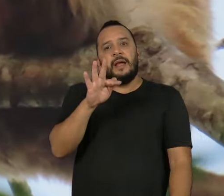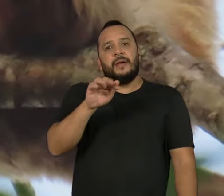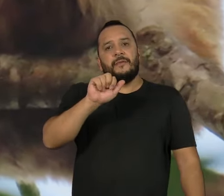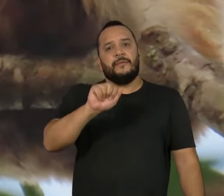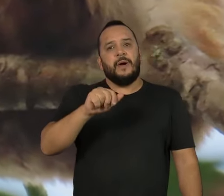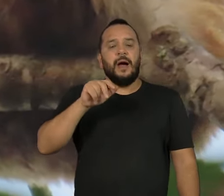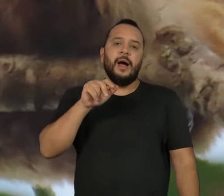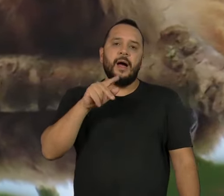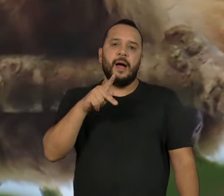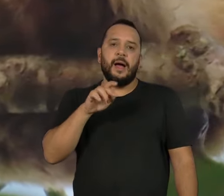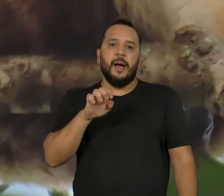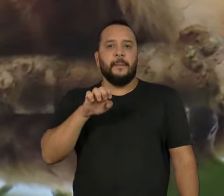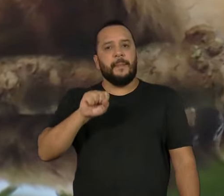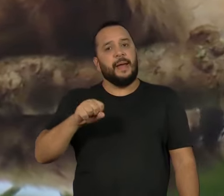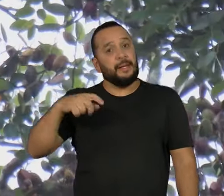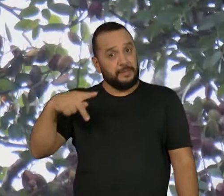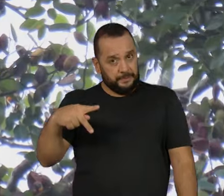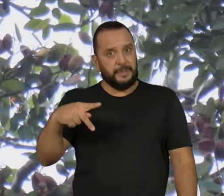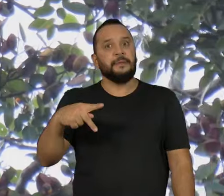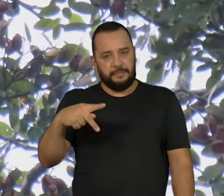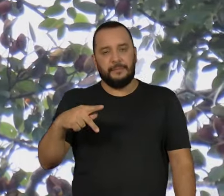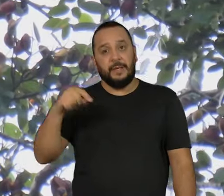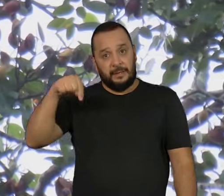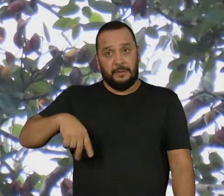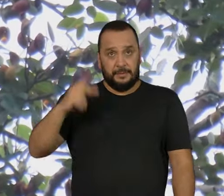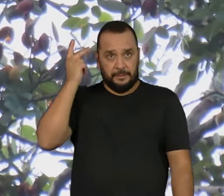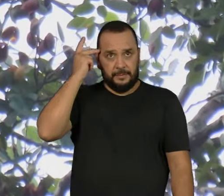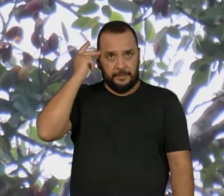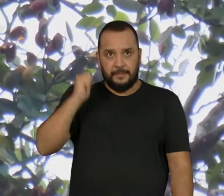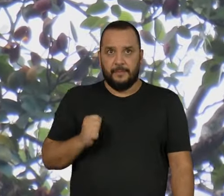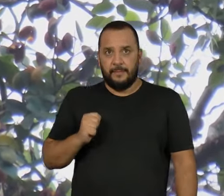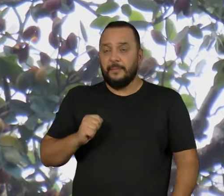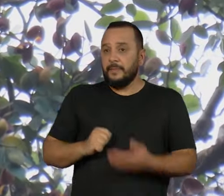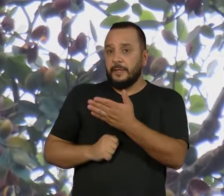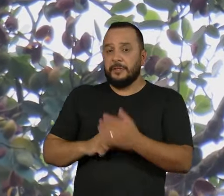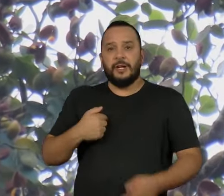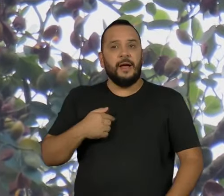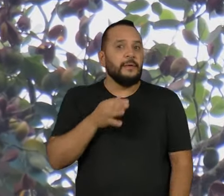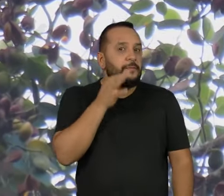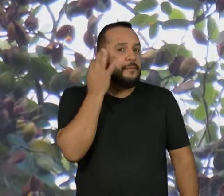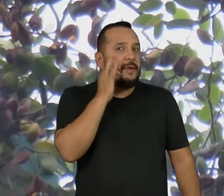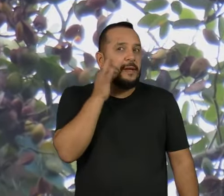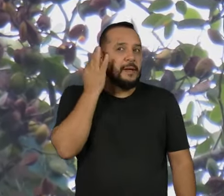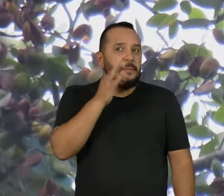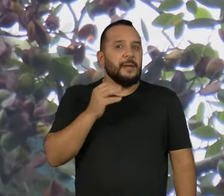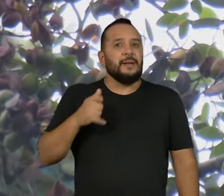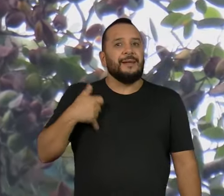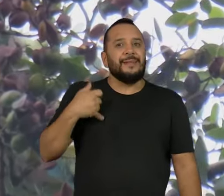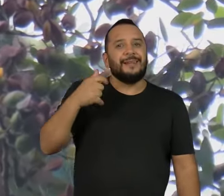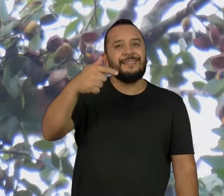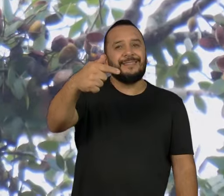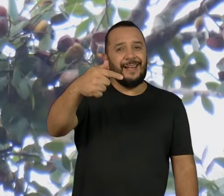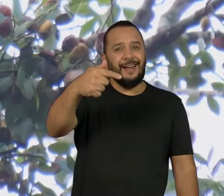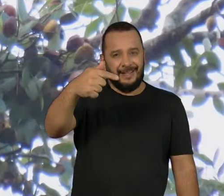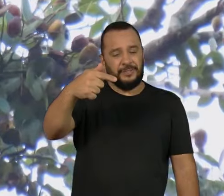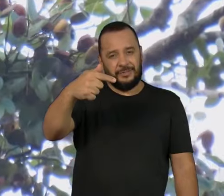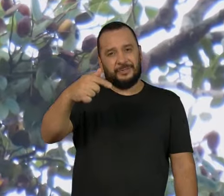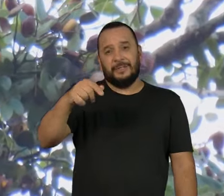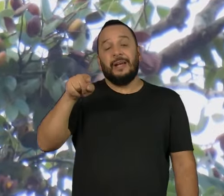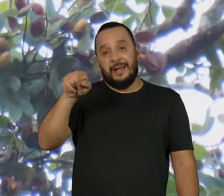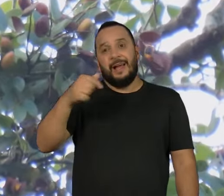As fêmeas, quando elas atingem a maturidade sexual, cerca dos 7 anos de idade, elas migram para